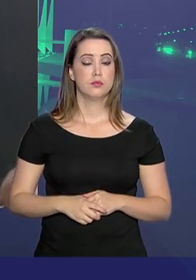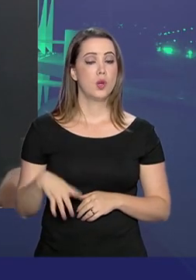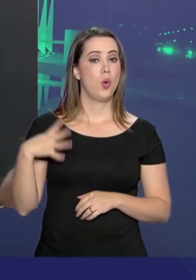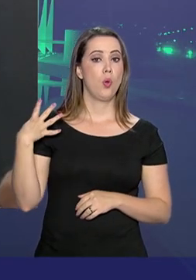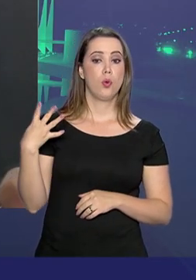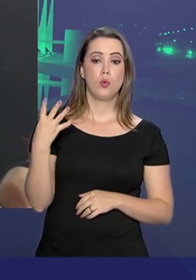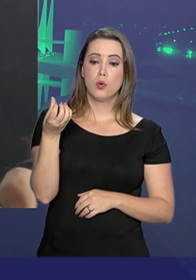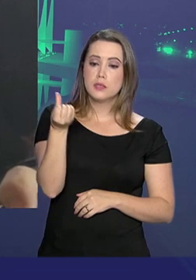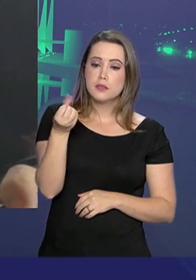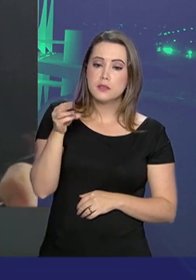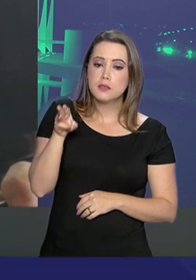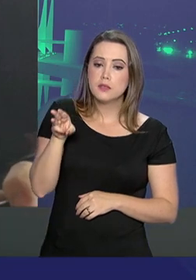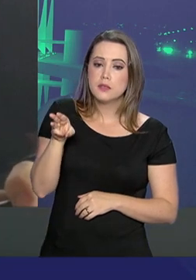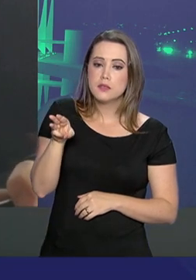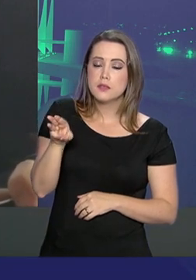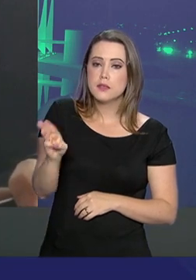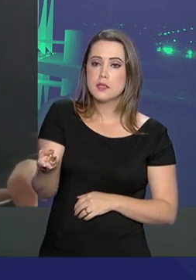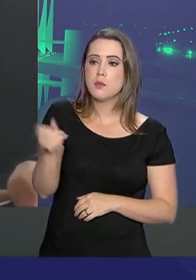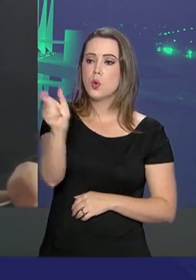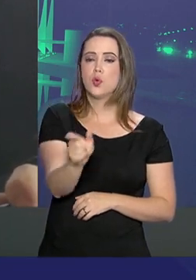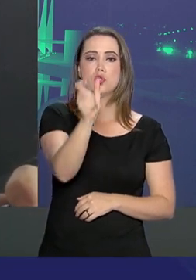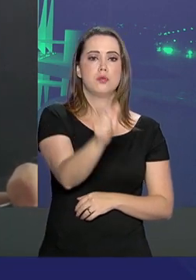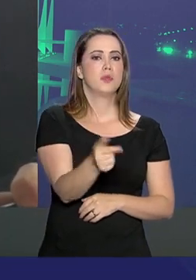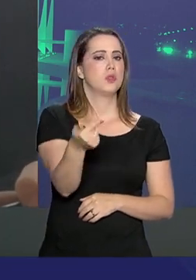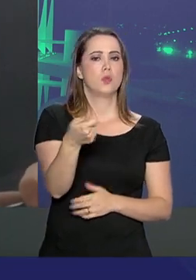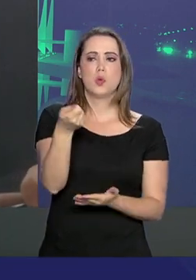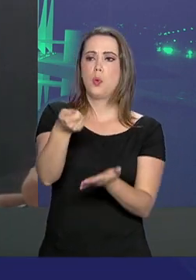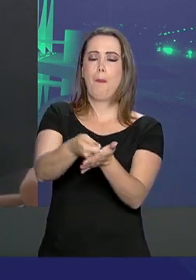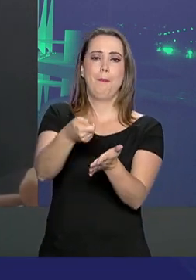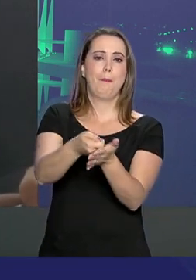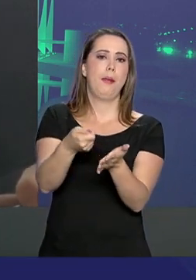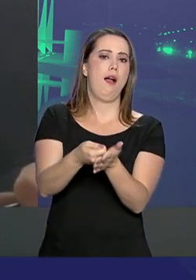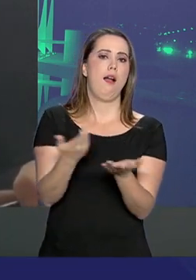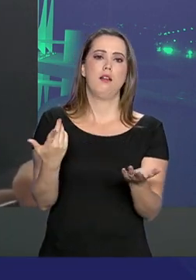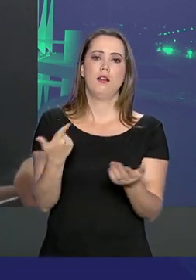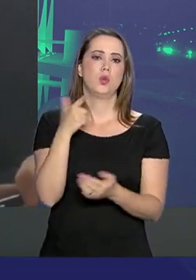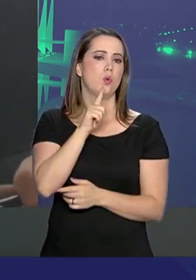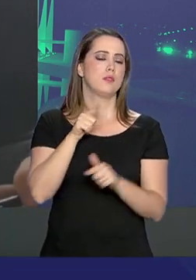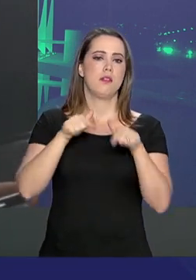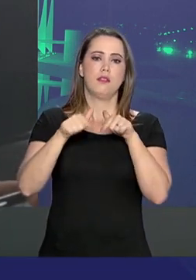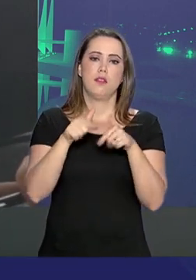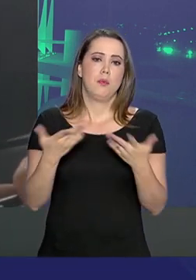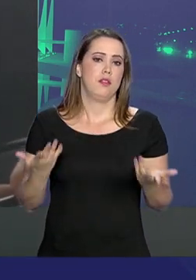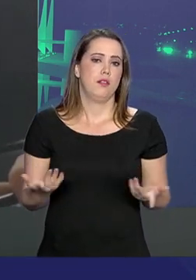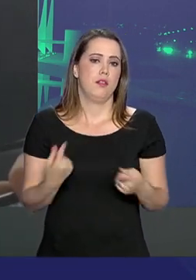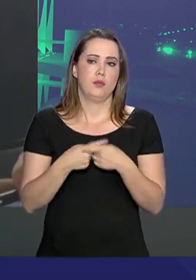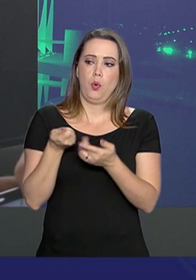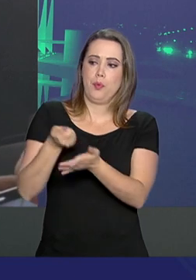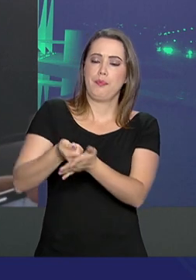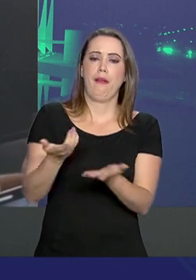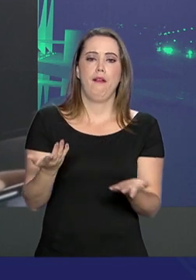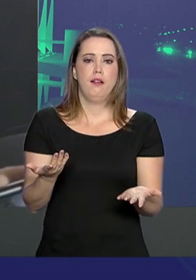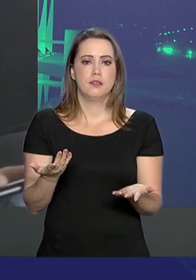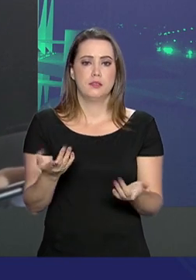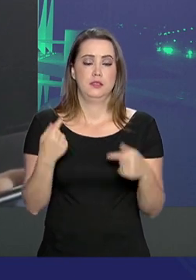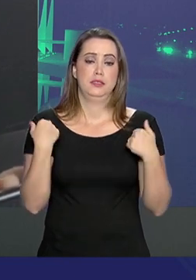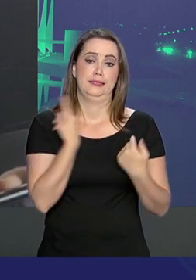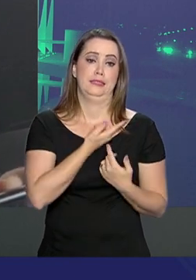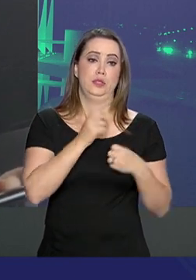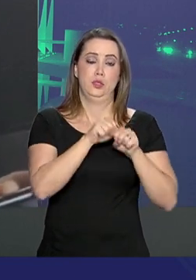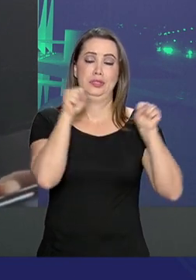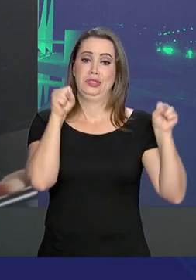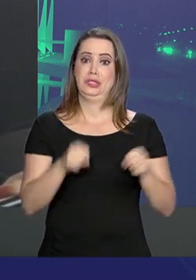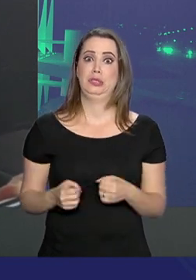46 milhões não contribuem. Os encargos são tão altos que eles não conseguem nem emprego para poder contribuir. Então você está num